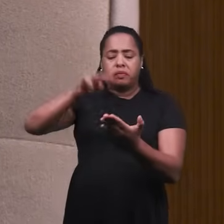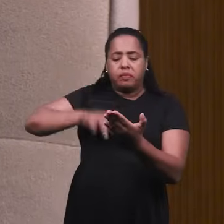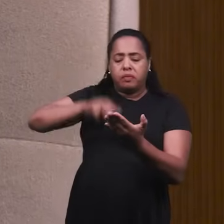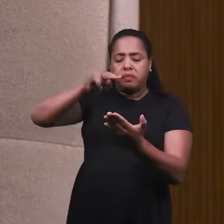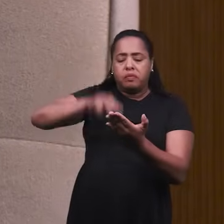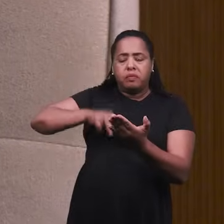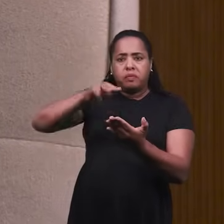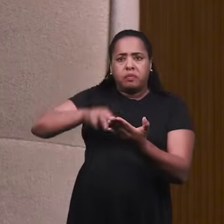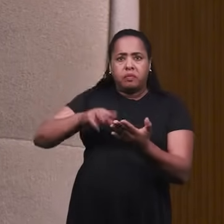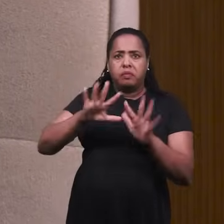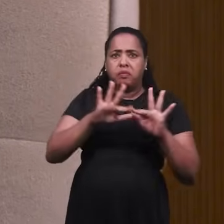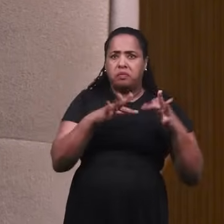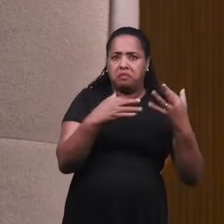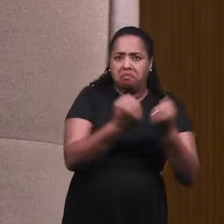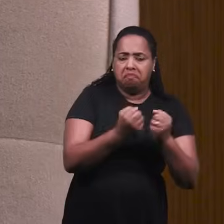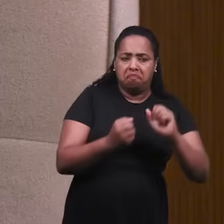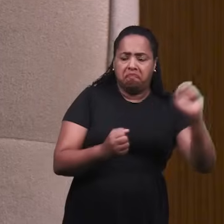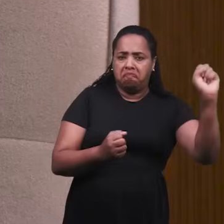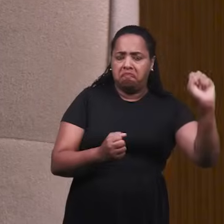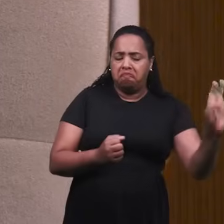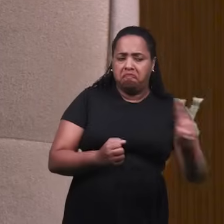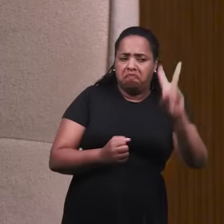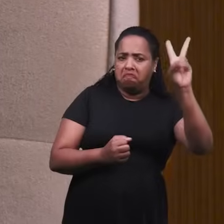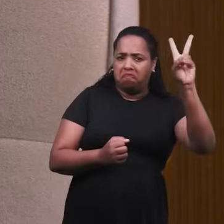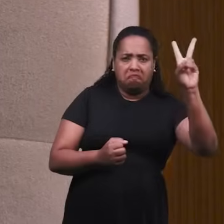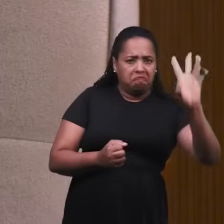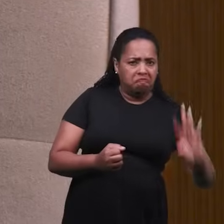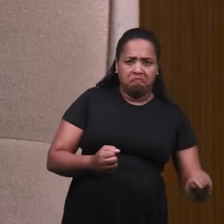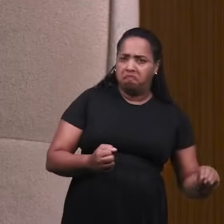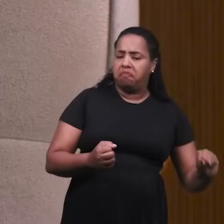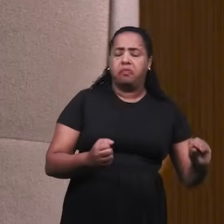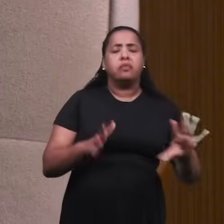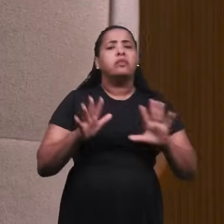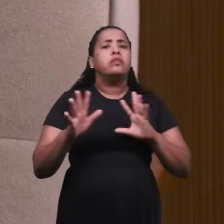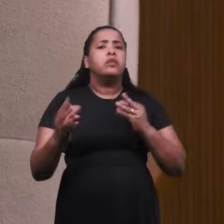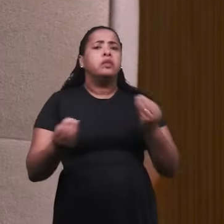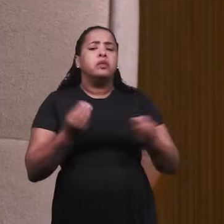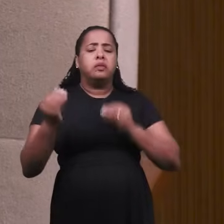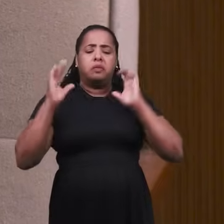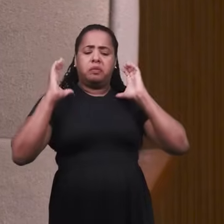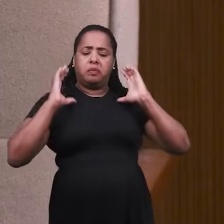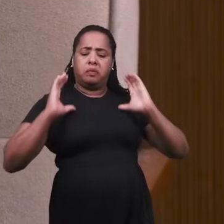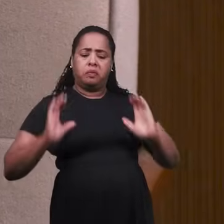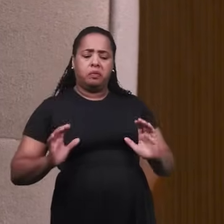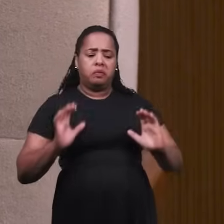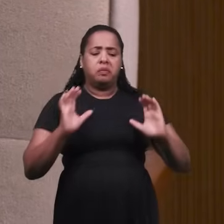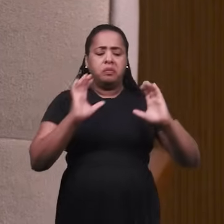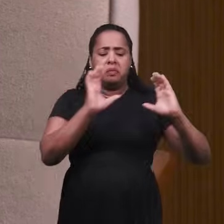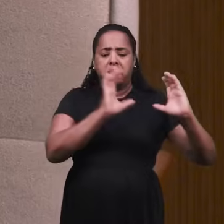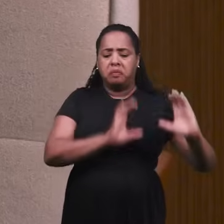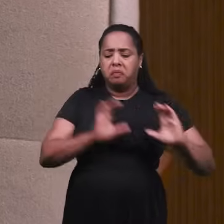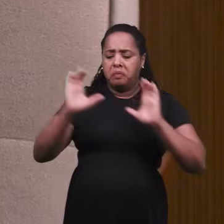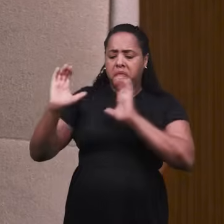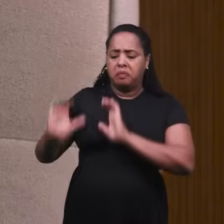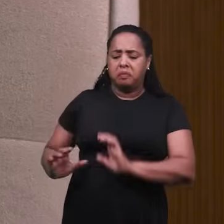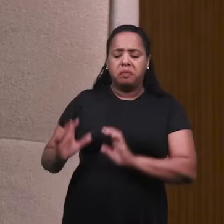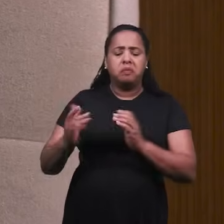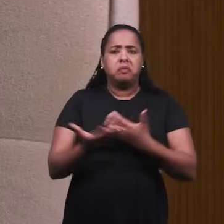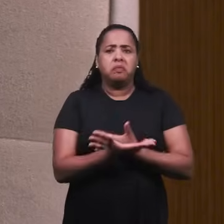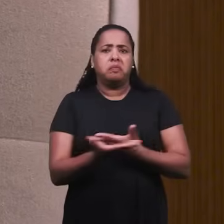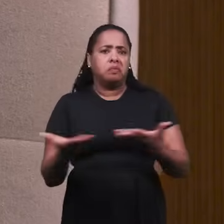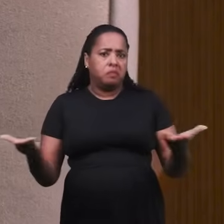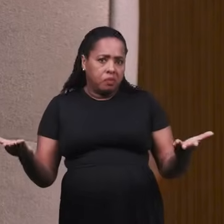de Deus, de uma família que não valoriza. Nós vemos até no comportamento dessas crianças,